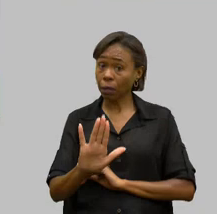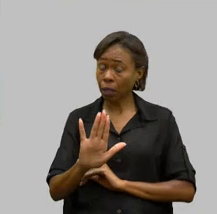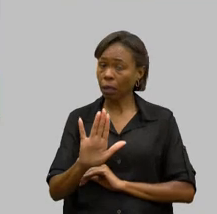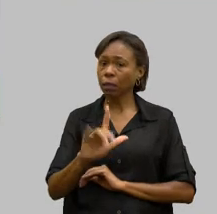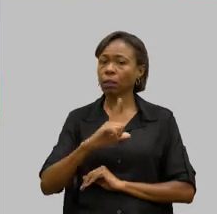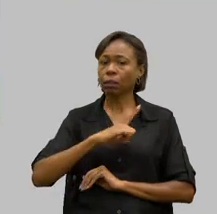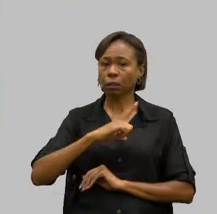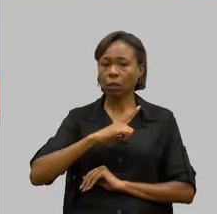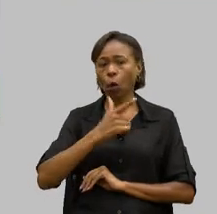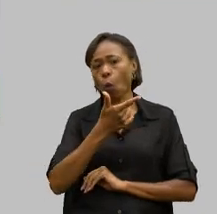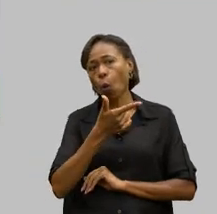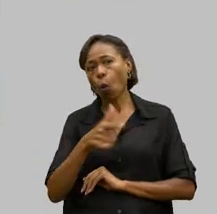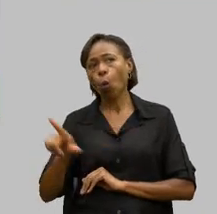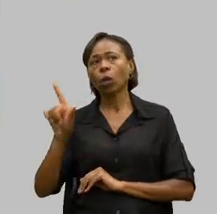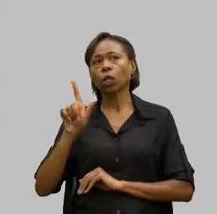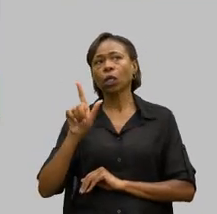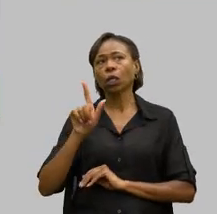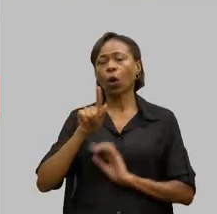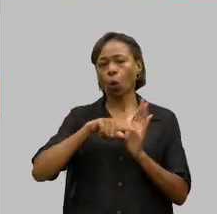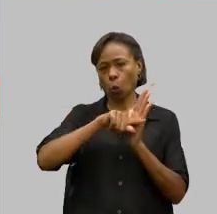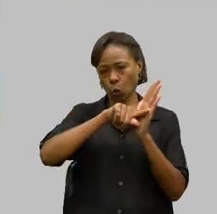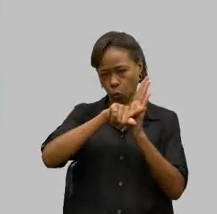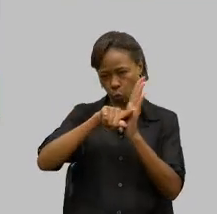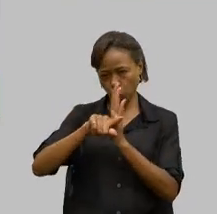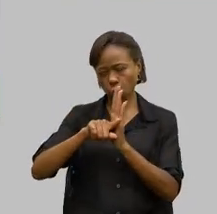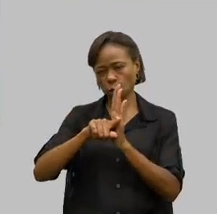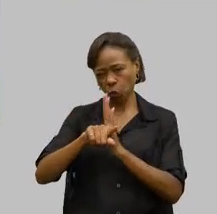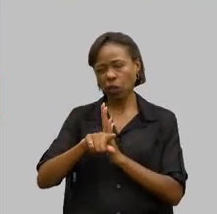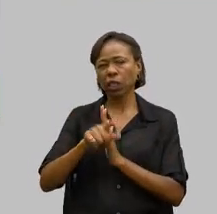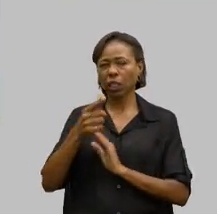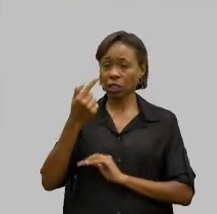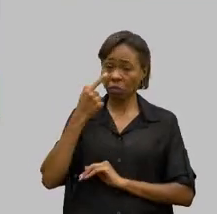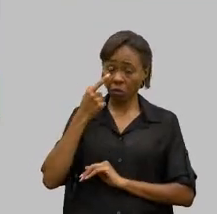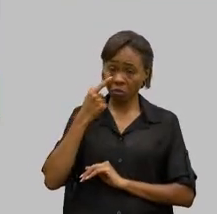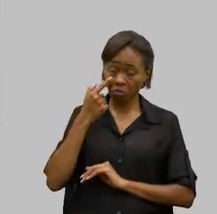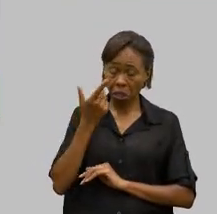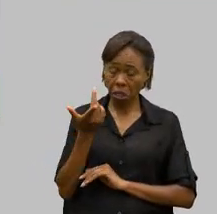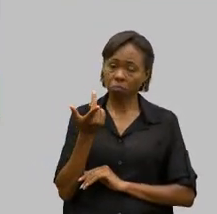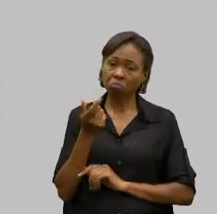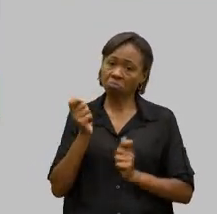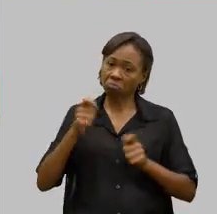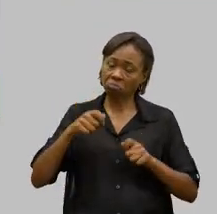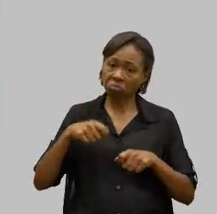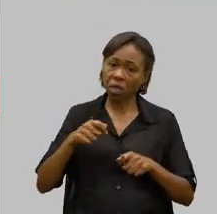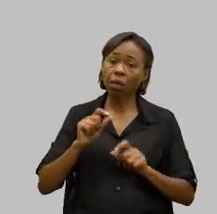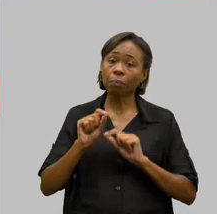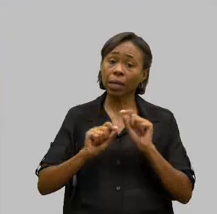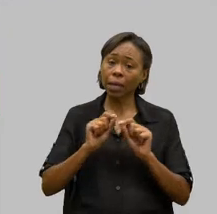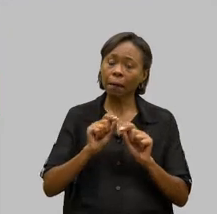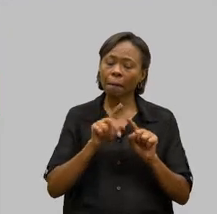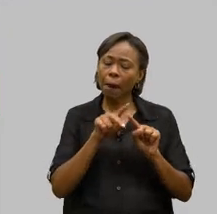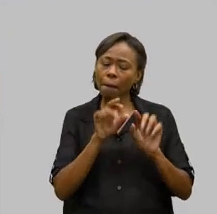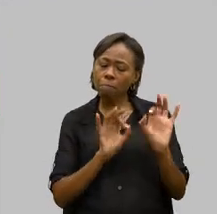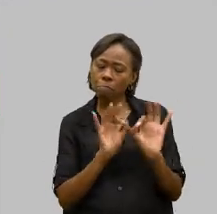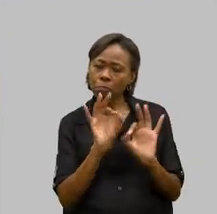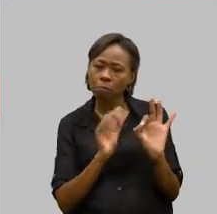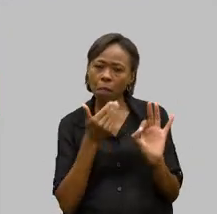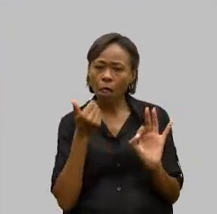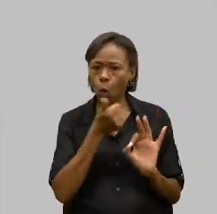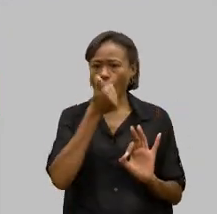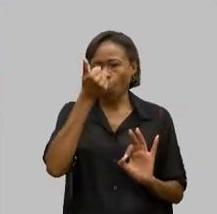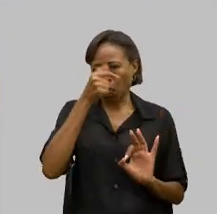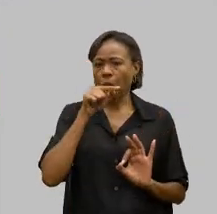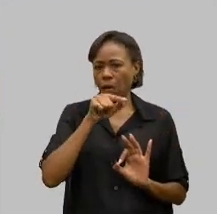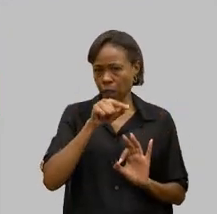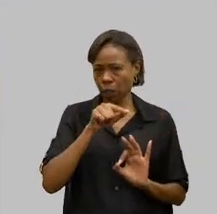outra consultoria que nós estamos vendo a possibilidade para podermos aprimorar esse mapa, para ofertarmos